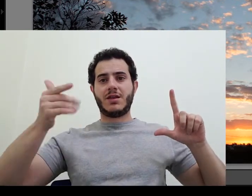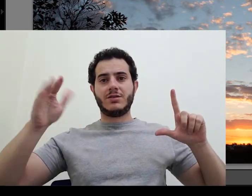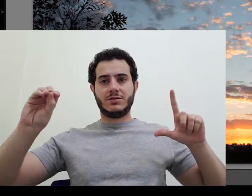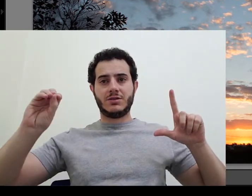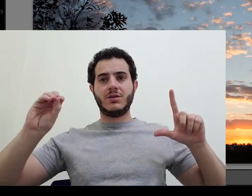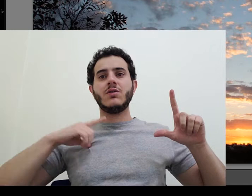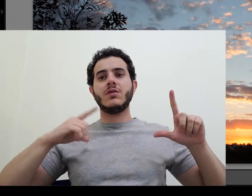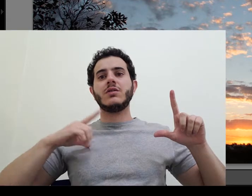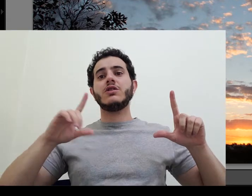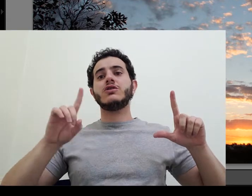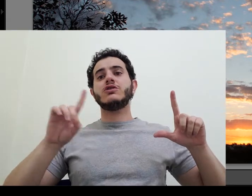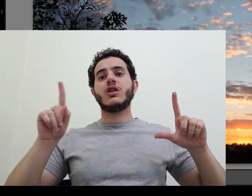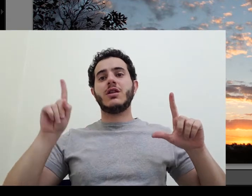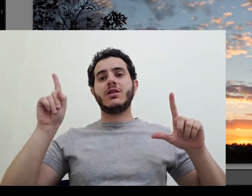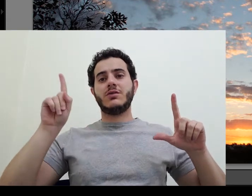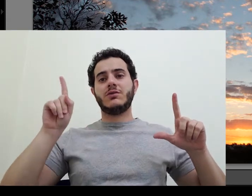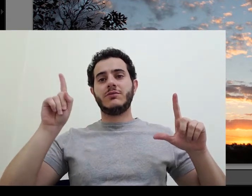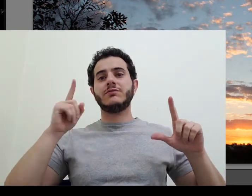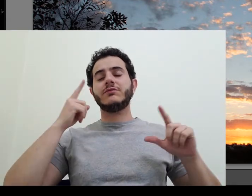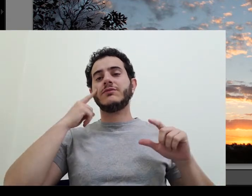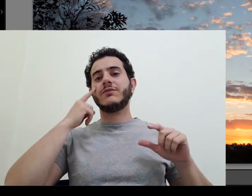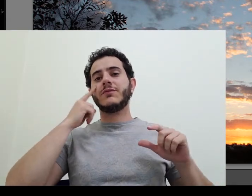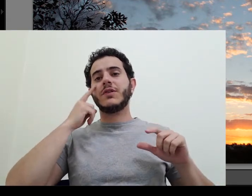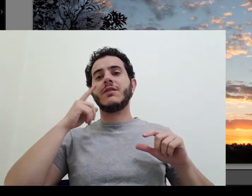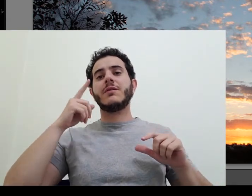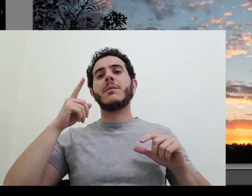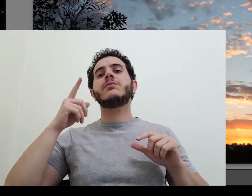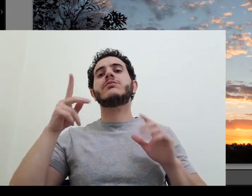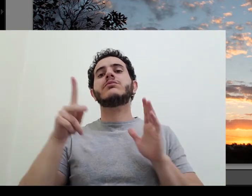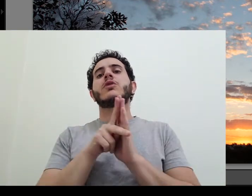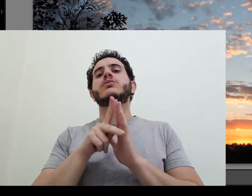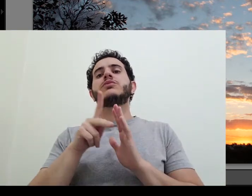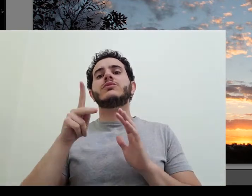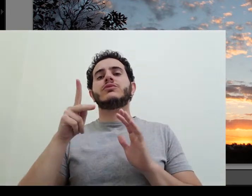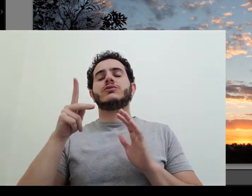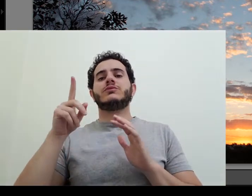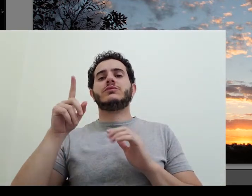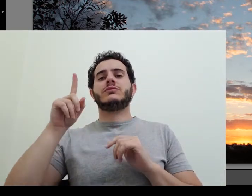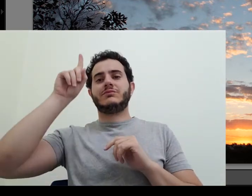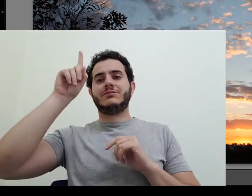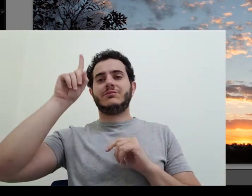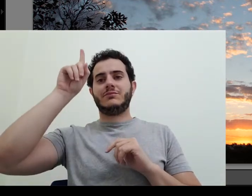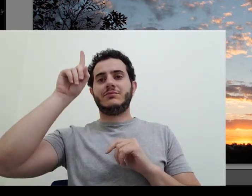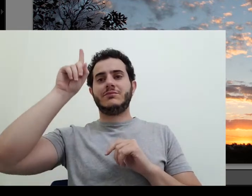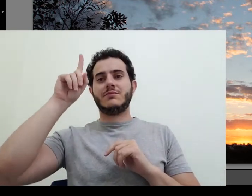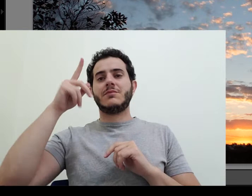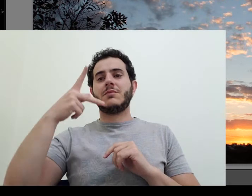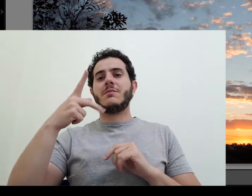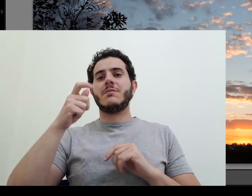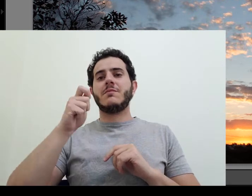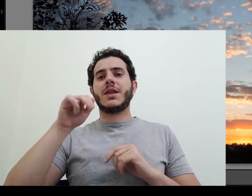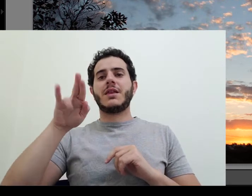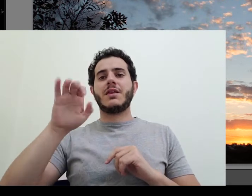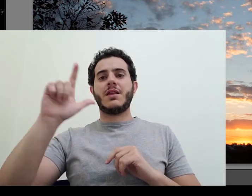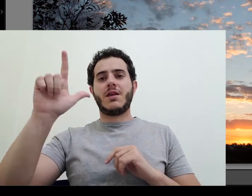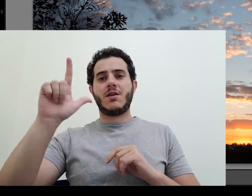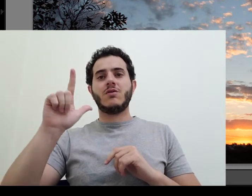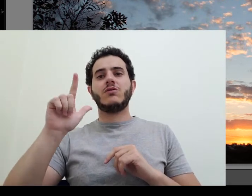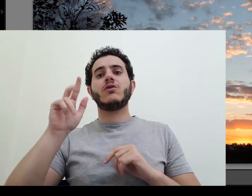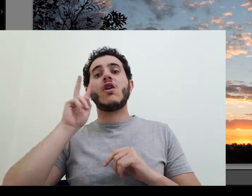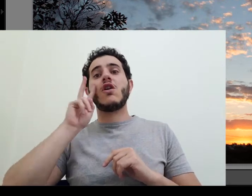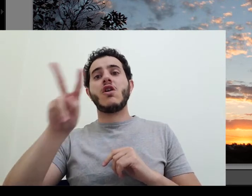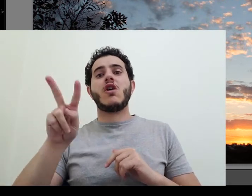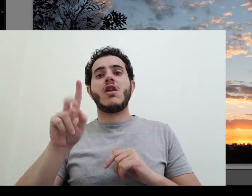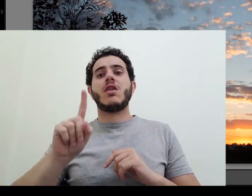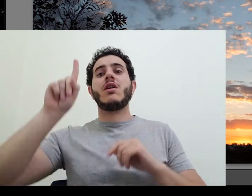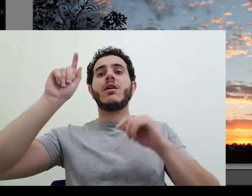direita e dentro do painel esses subpainéis, como sempre a gente abre e fecha nas setinhas aqui, são as nuances. Do mesmo jeito que